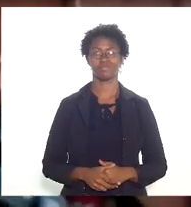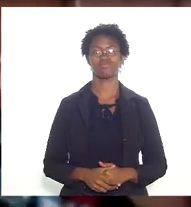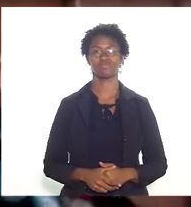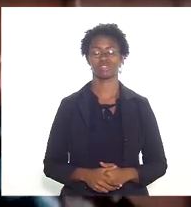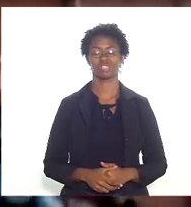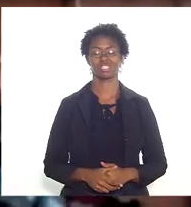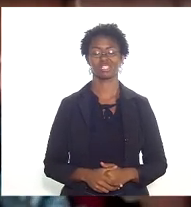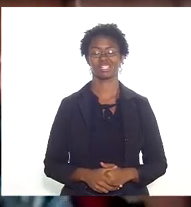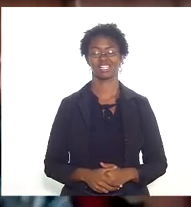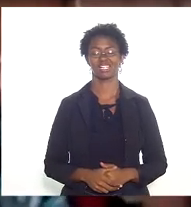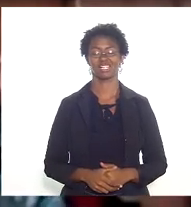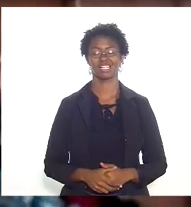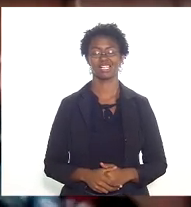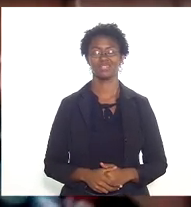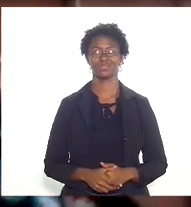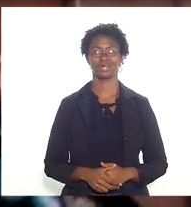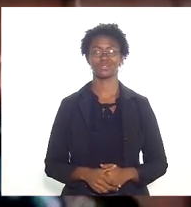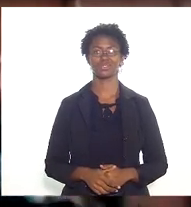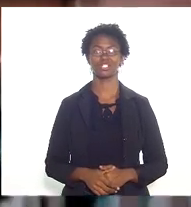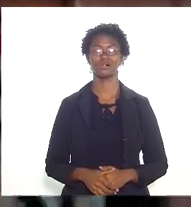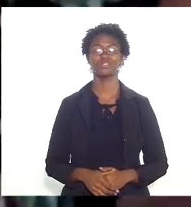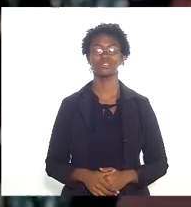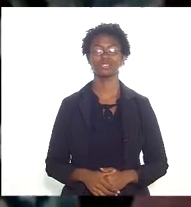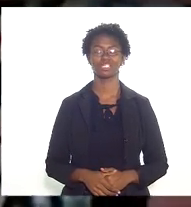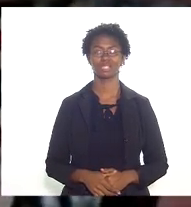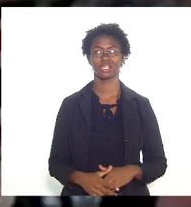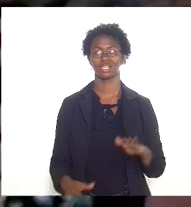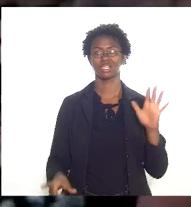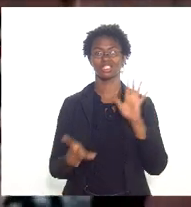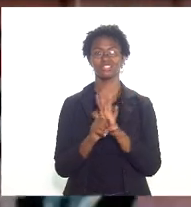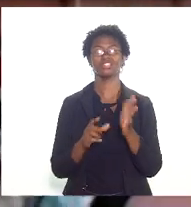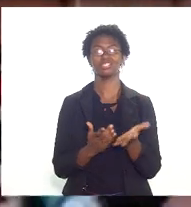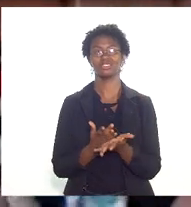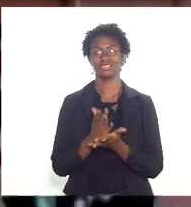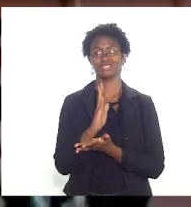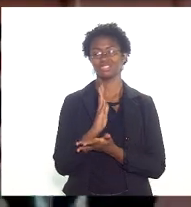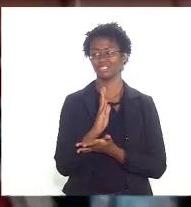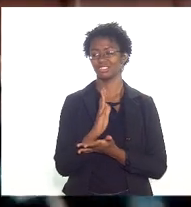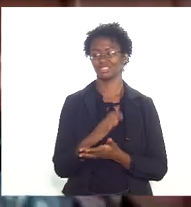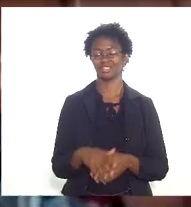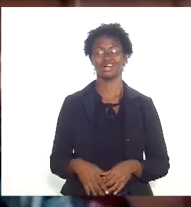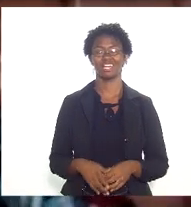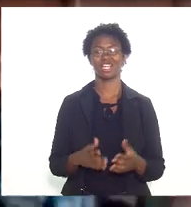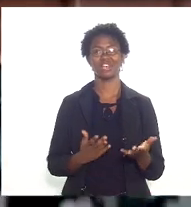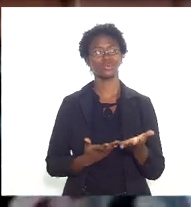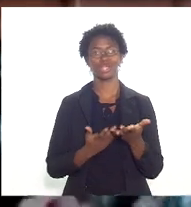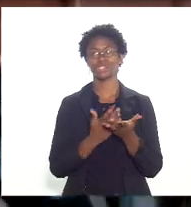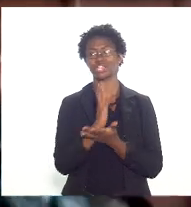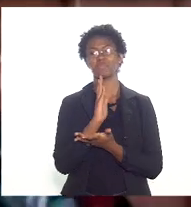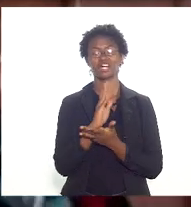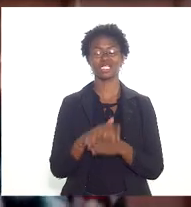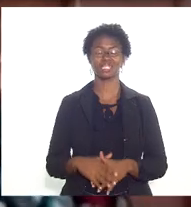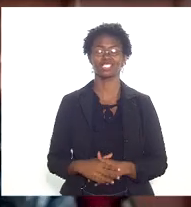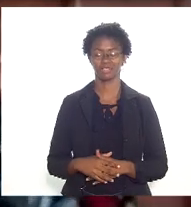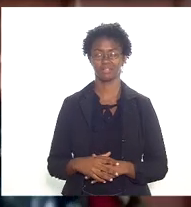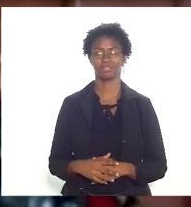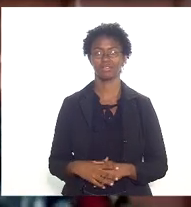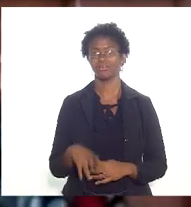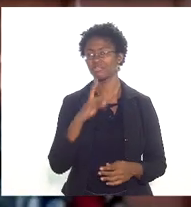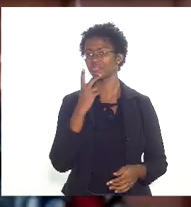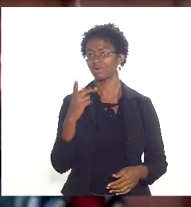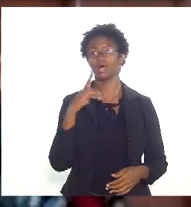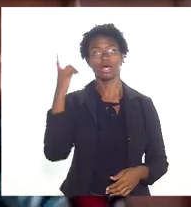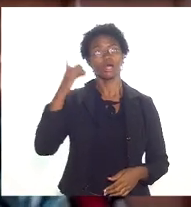relação essa questão do equilíbrio fiscal é a lei aprovada em dois mil falar daqui de responsabilidade fiscal pelo Deputado